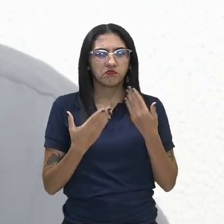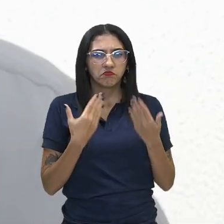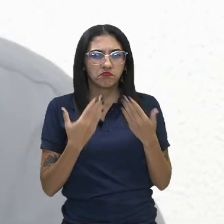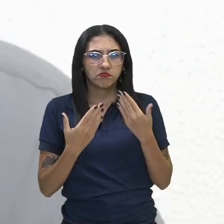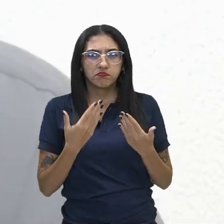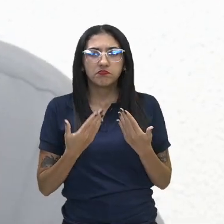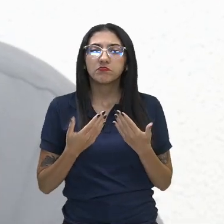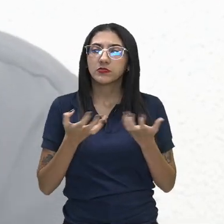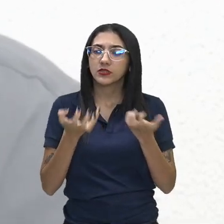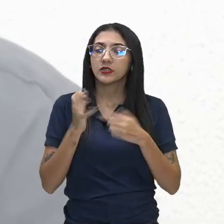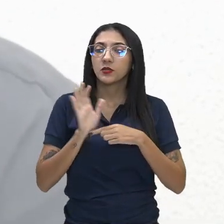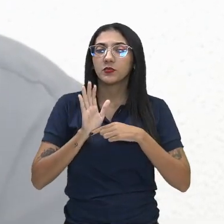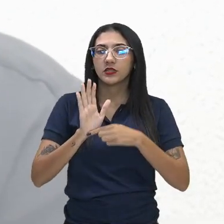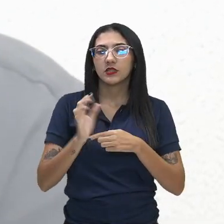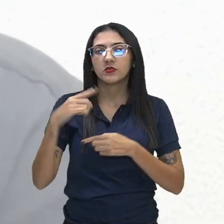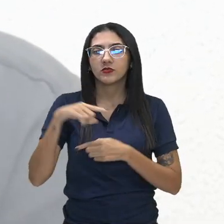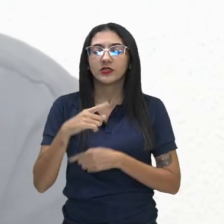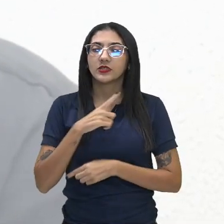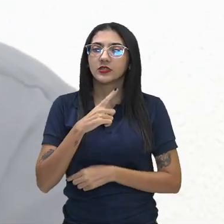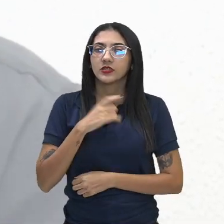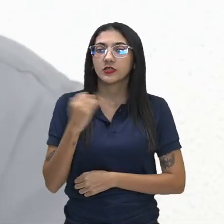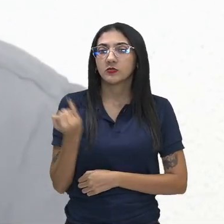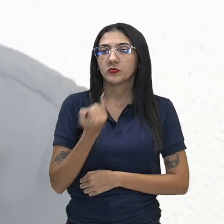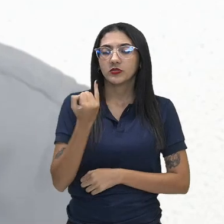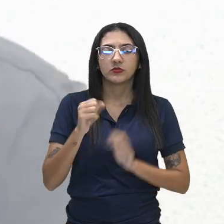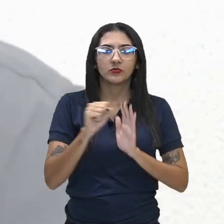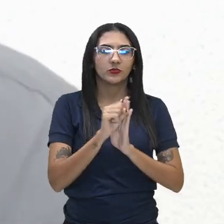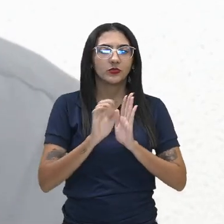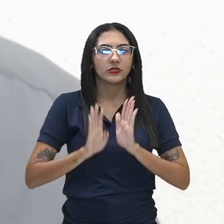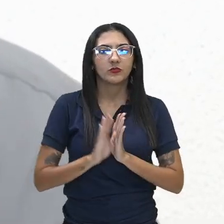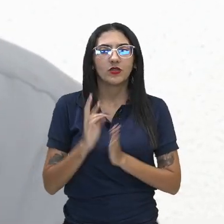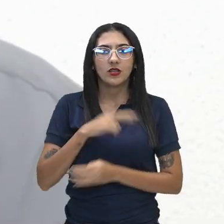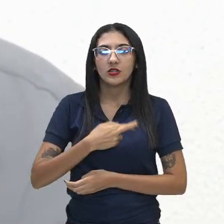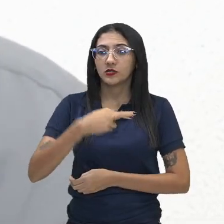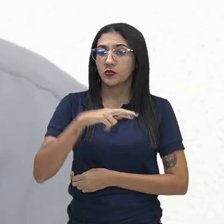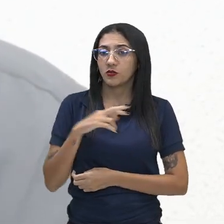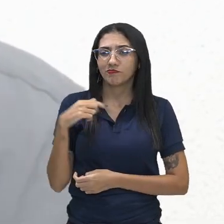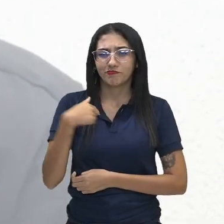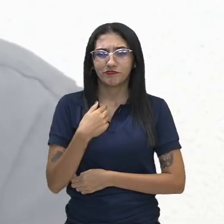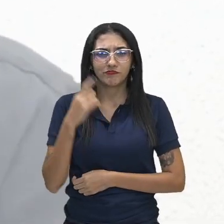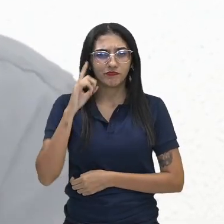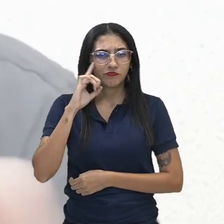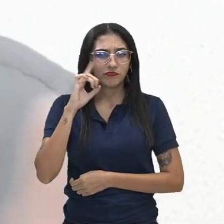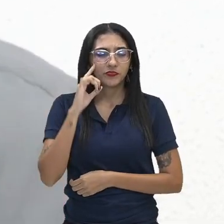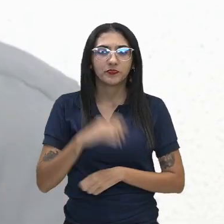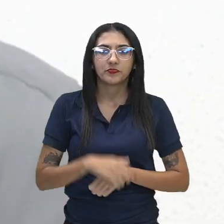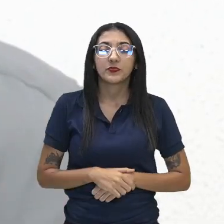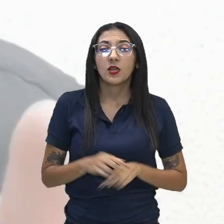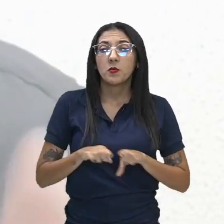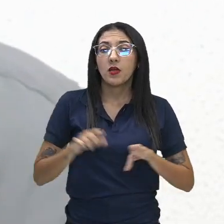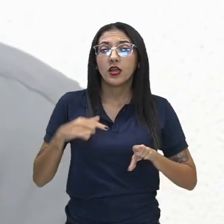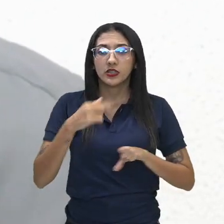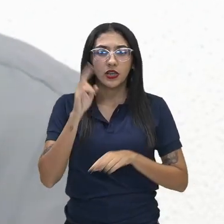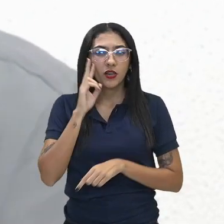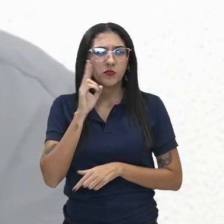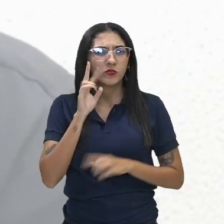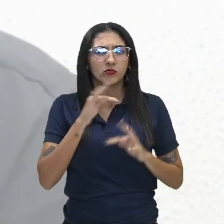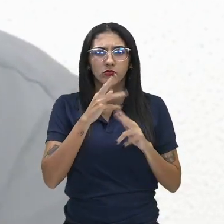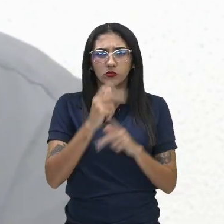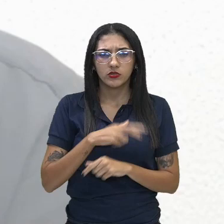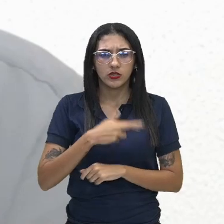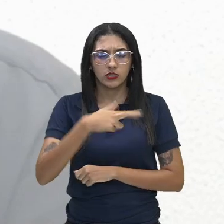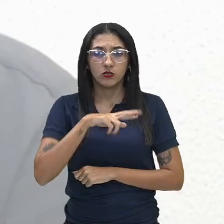de trazer a importância dos símbolos religiosos para o nosso dia a dia. Nós lembramos que todas as religiões, elas possuem